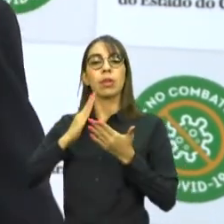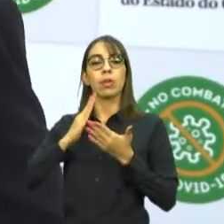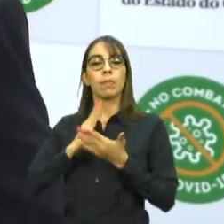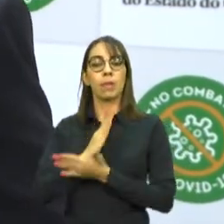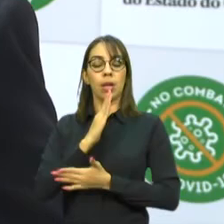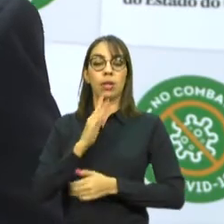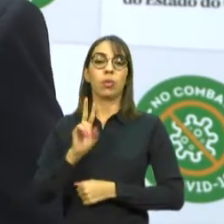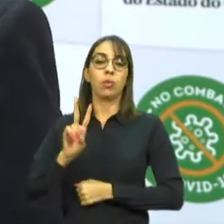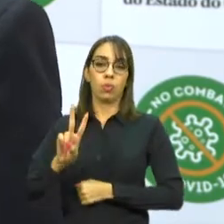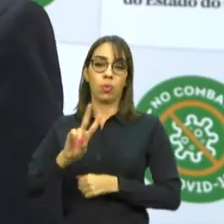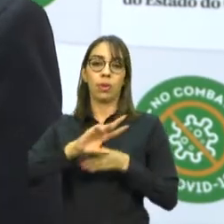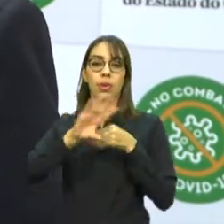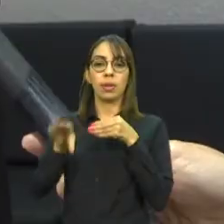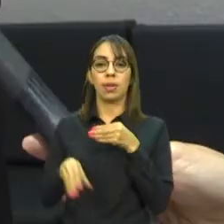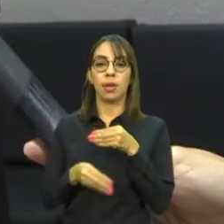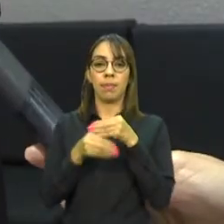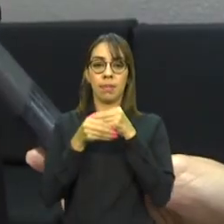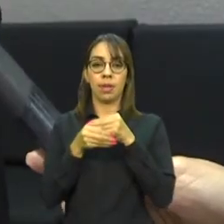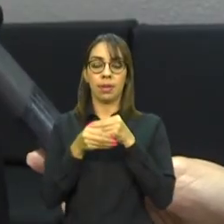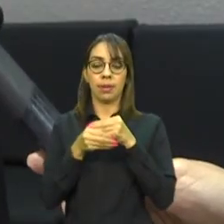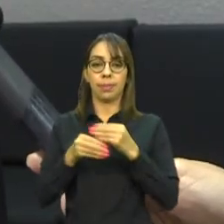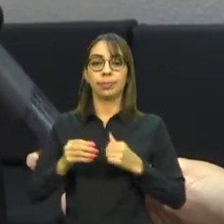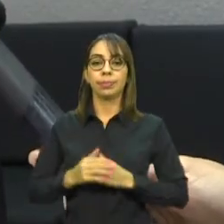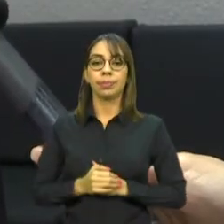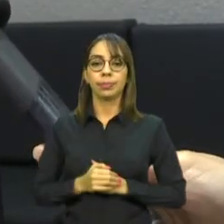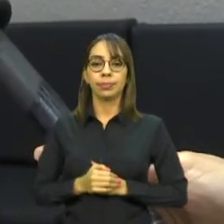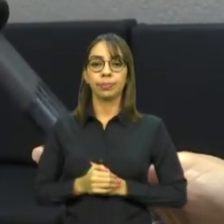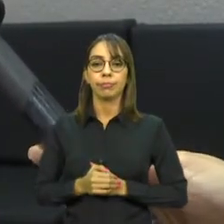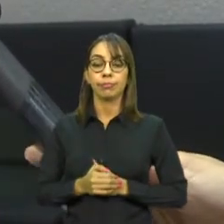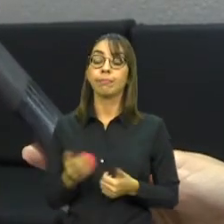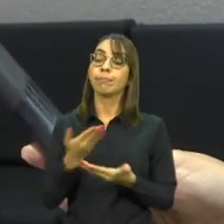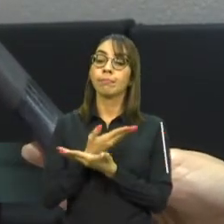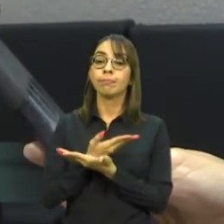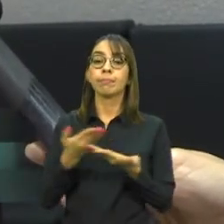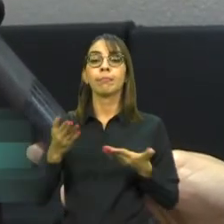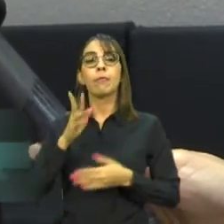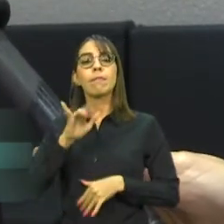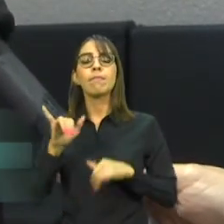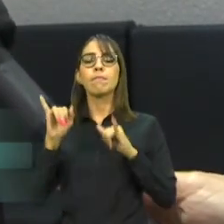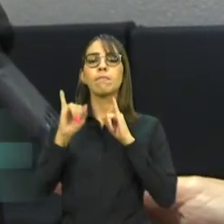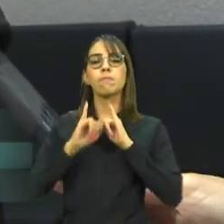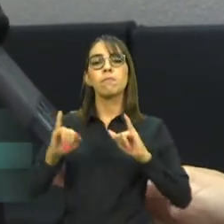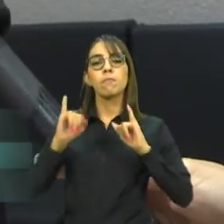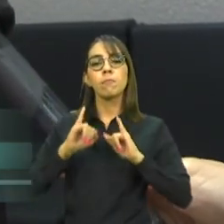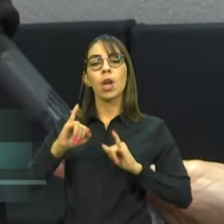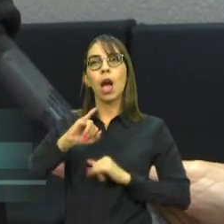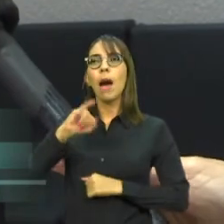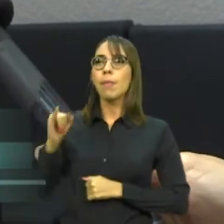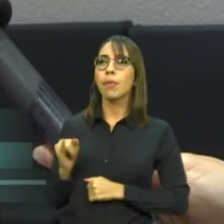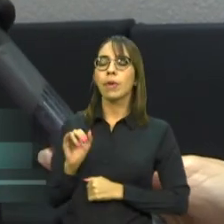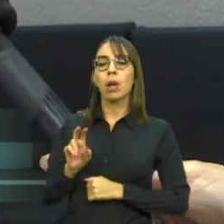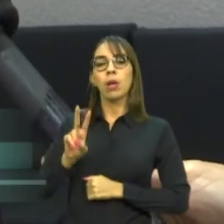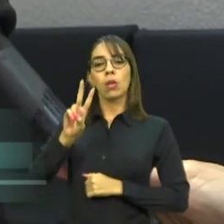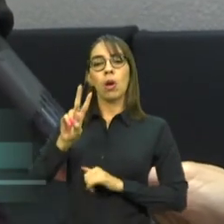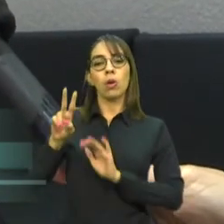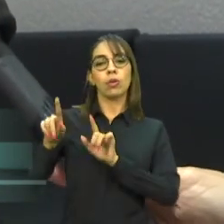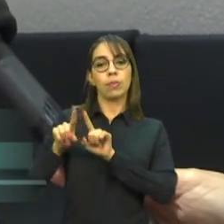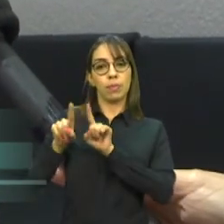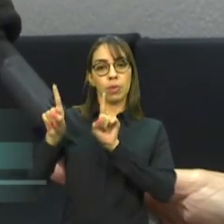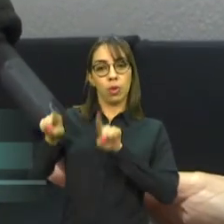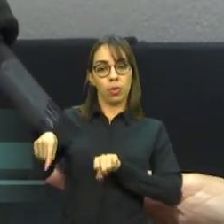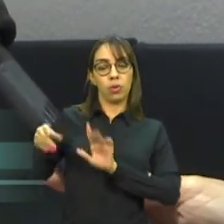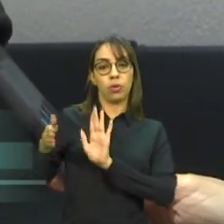na proposta do Executivo. Nessa mensagem, nós aproveitamos dois projetos nossos. Um que institui o